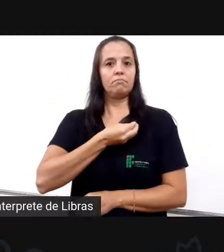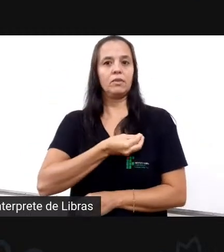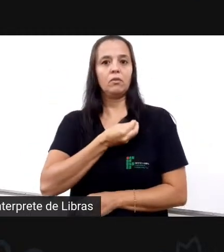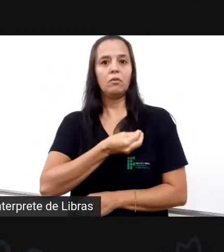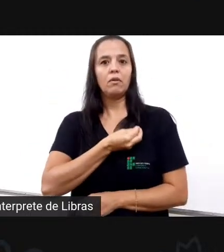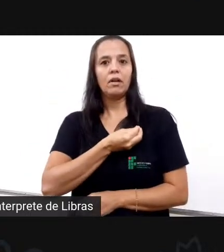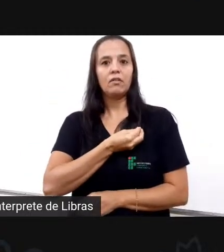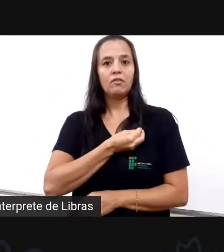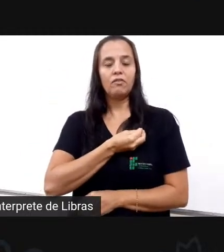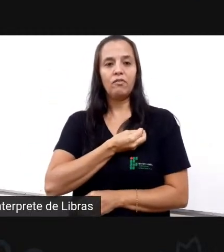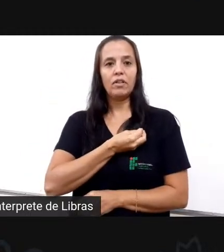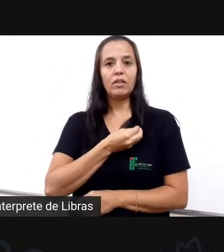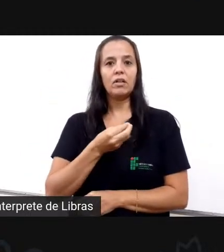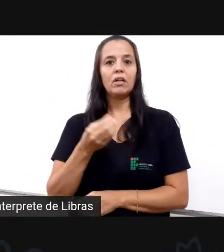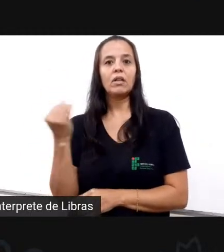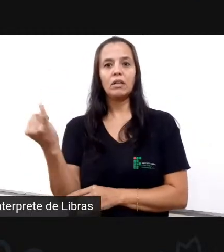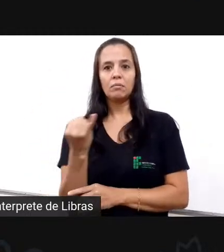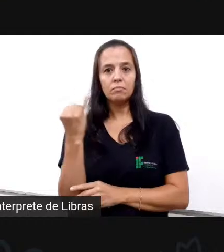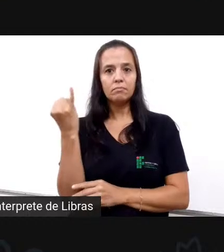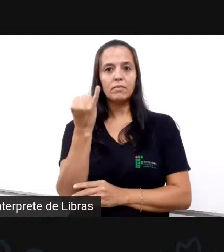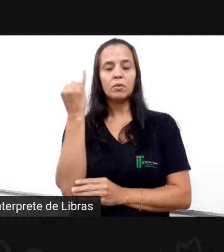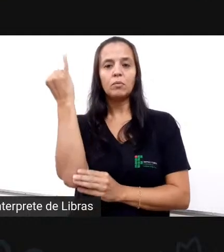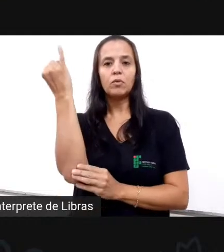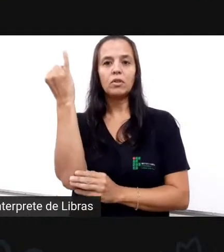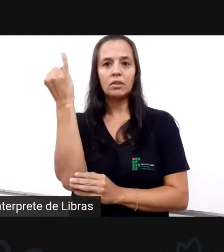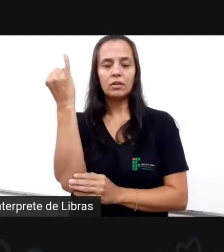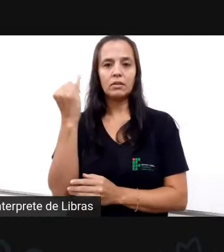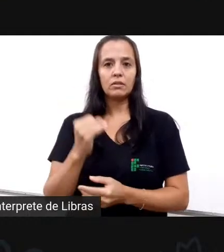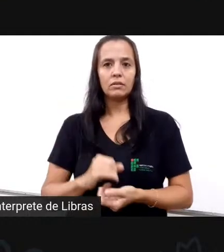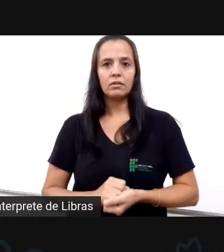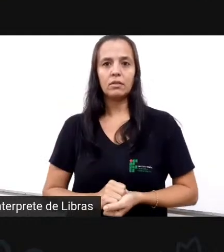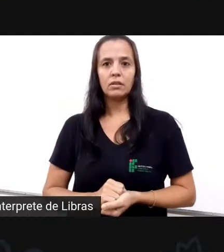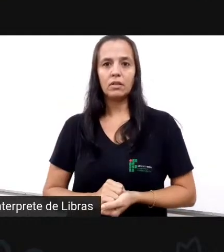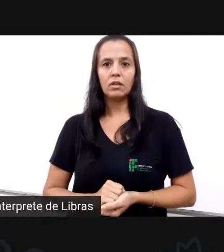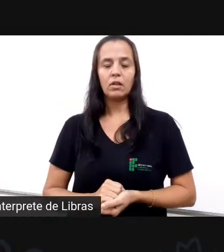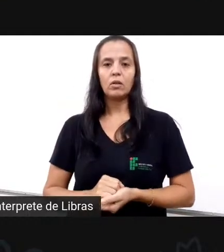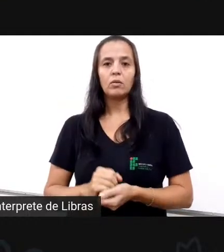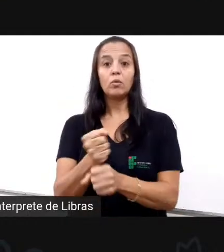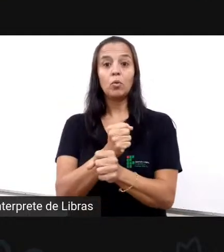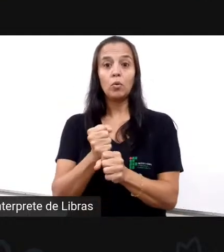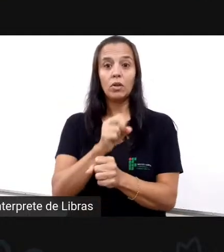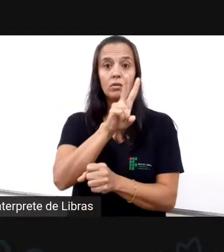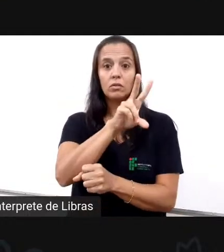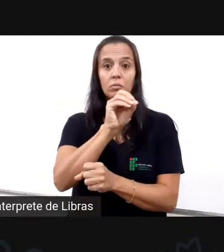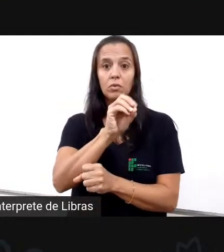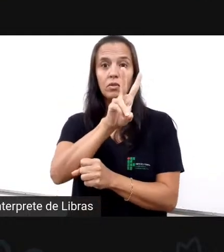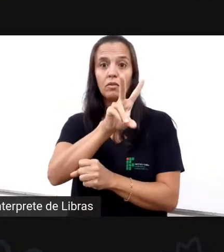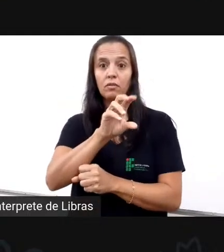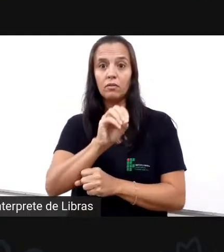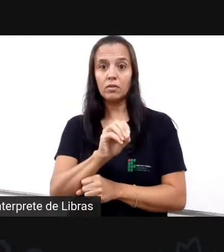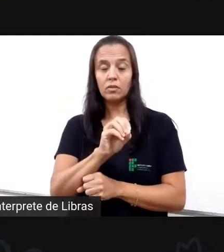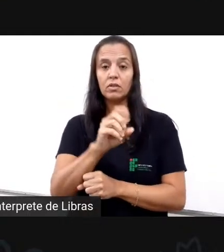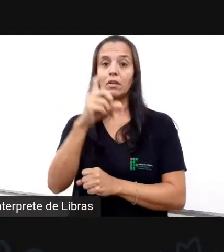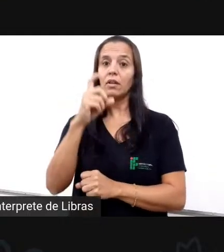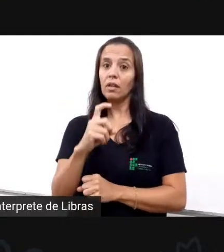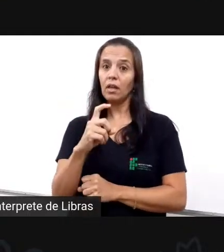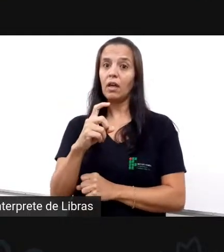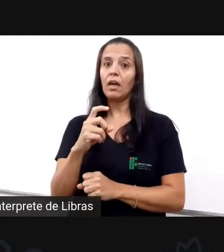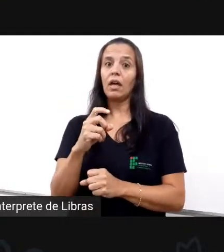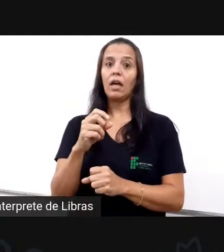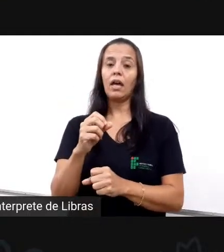que lhe são importantes sendo preservados. No ano de 2020, que seria um ano de estreitamento